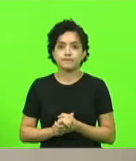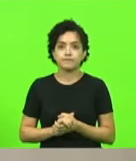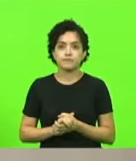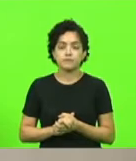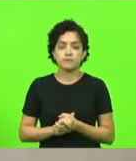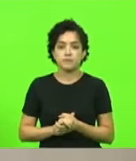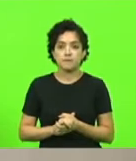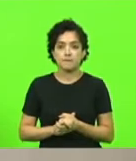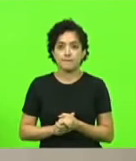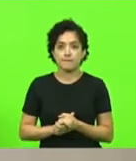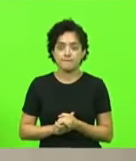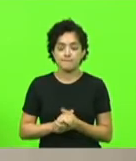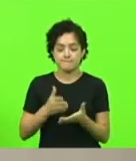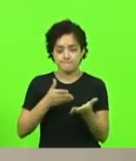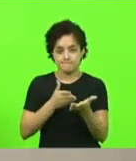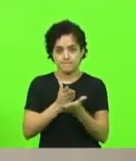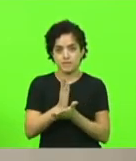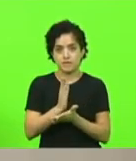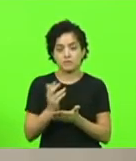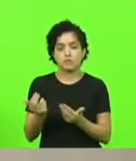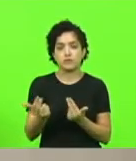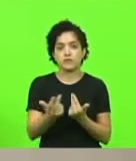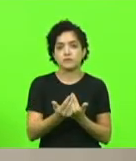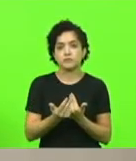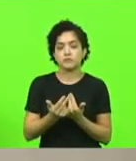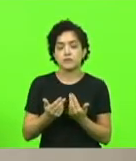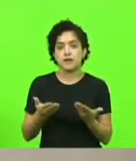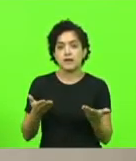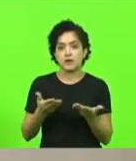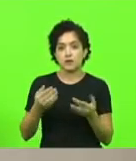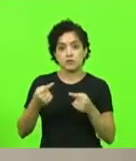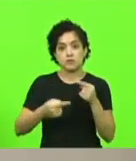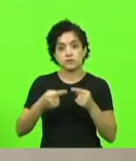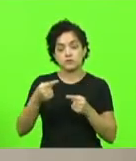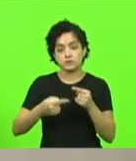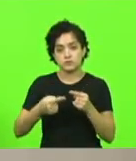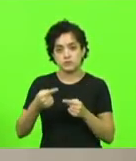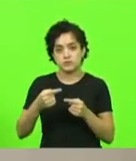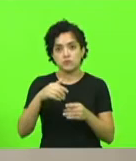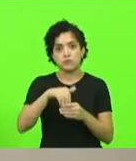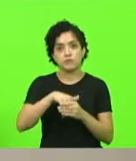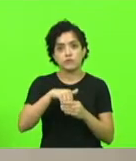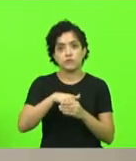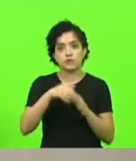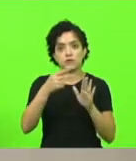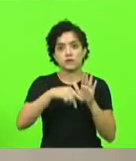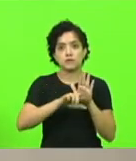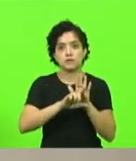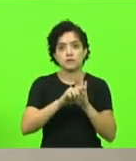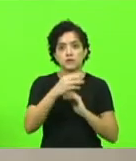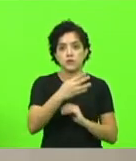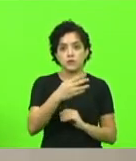encontra. Aprovado por unanimidade. Discussão e votação em turno único do projeto de lei